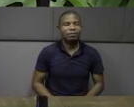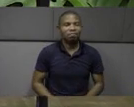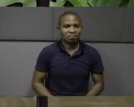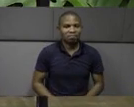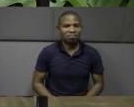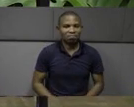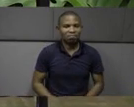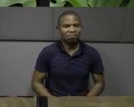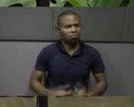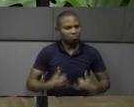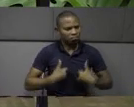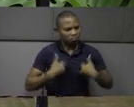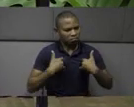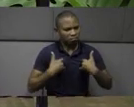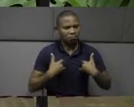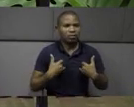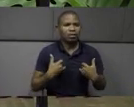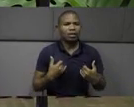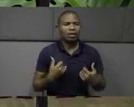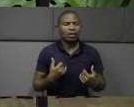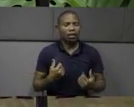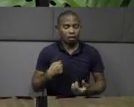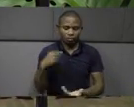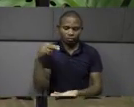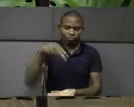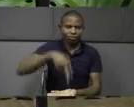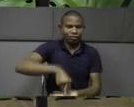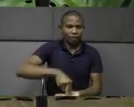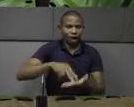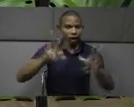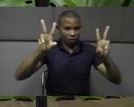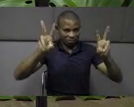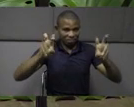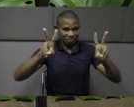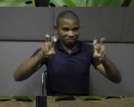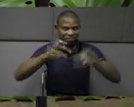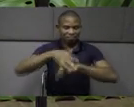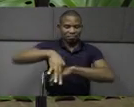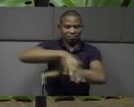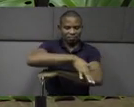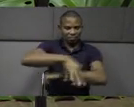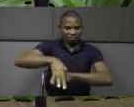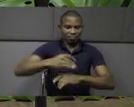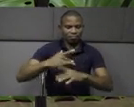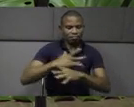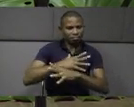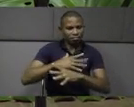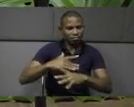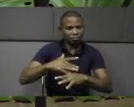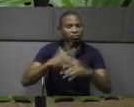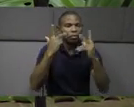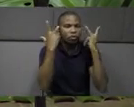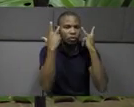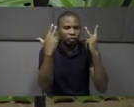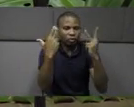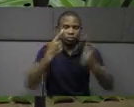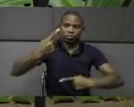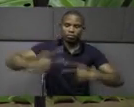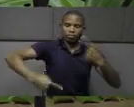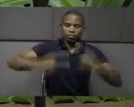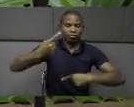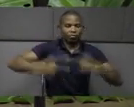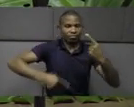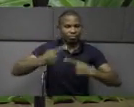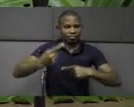também a gente tocar esse tema para além da nossa bolha de arquitetos e urbanistas normalmente essa discussão principalmente no bairro cidade a gente